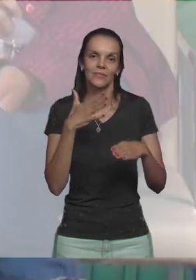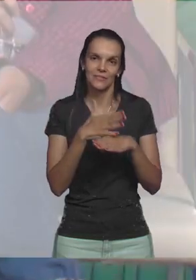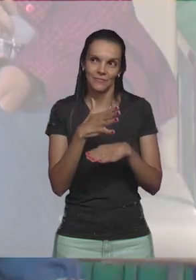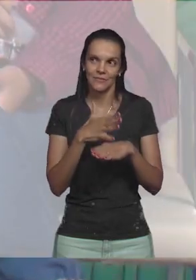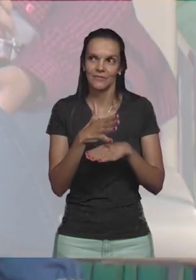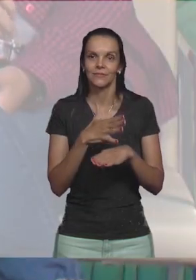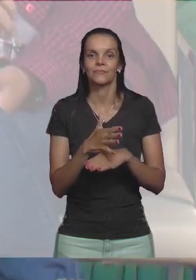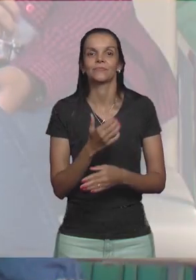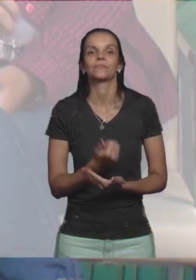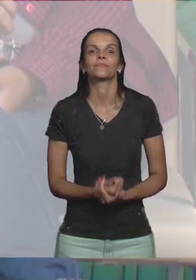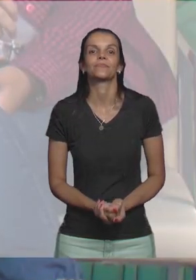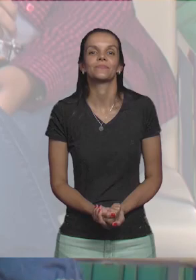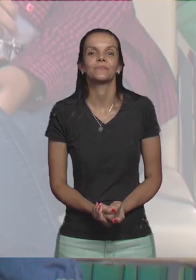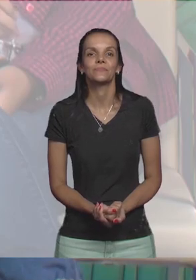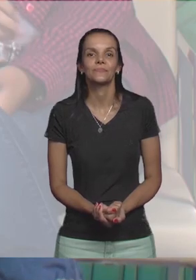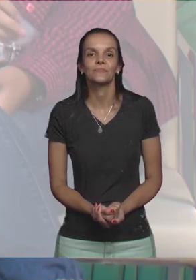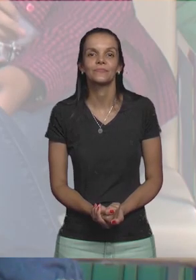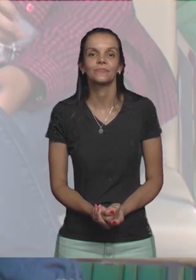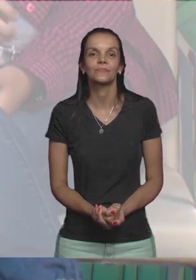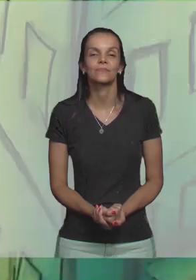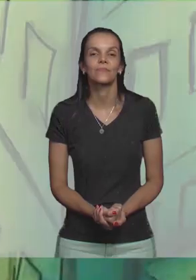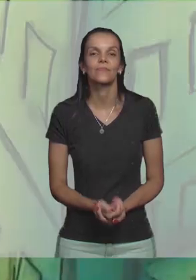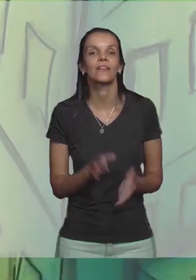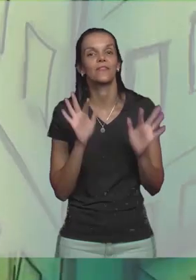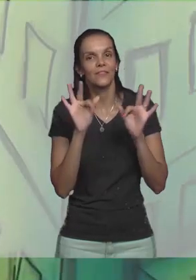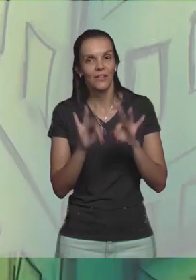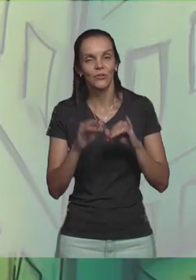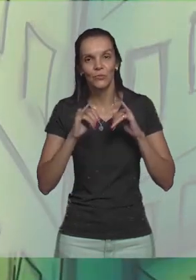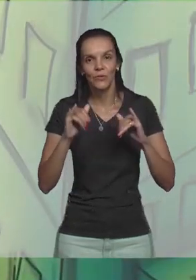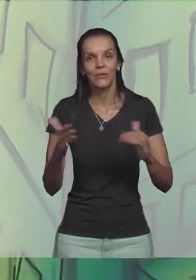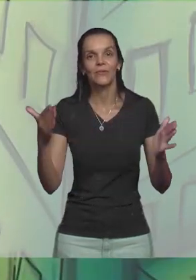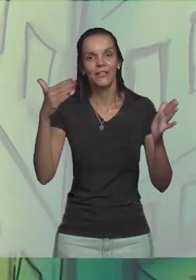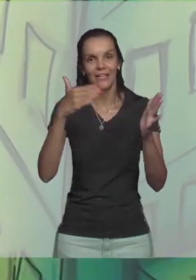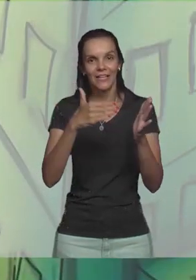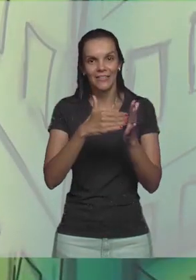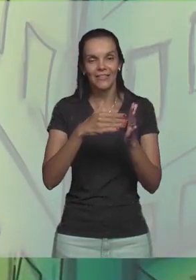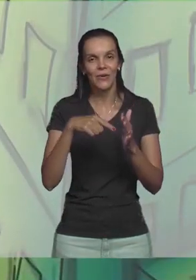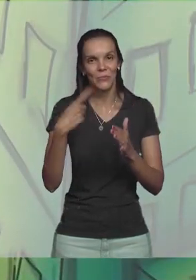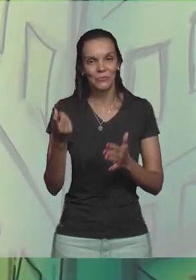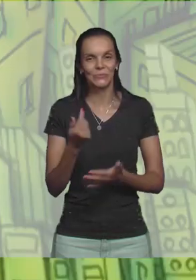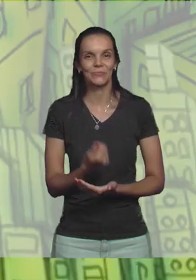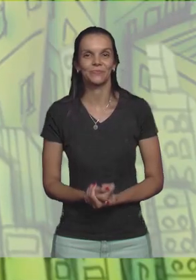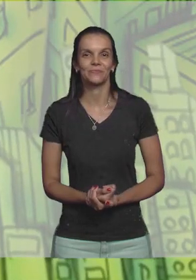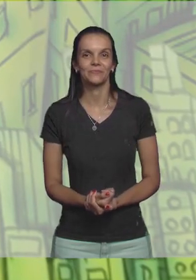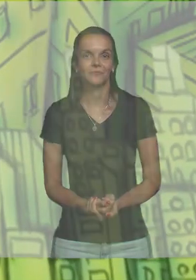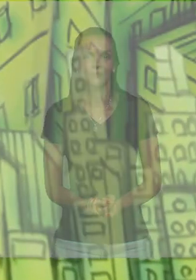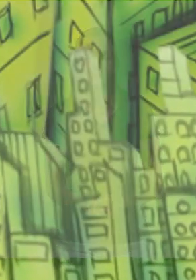participação do programa. Nada. O Em Pauta fica por aqui. Até o próximo programa.